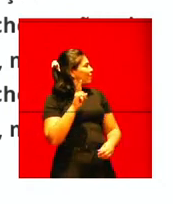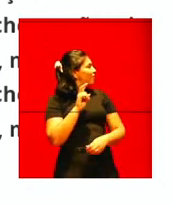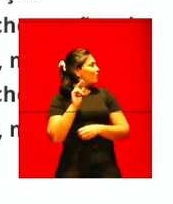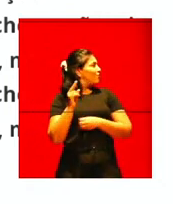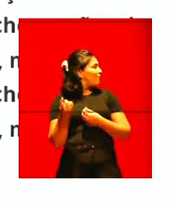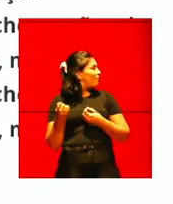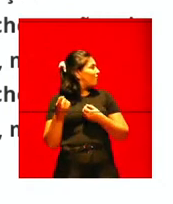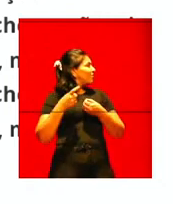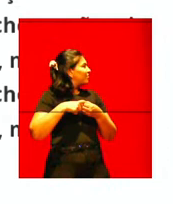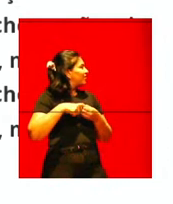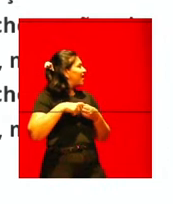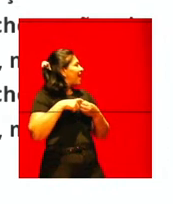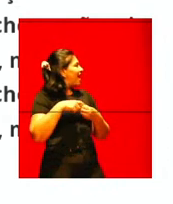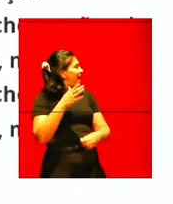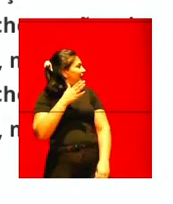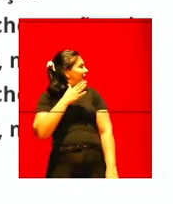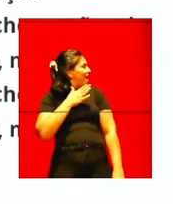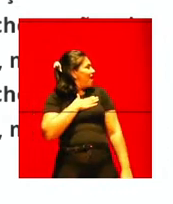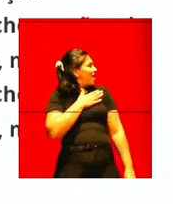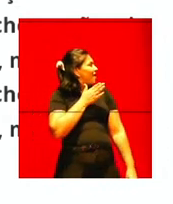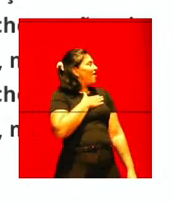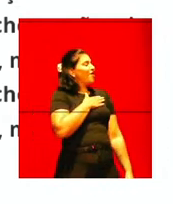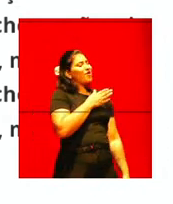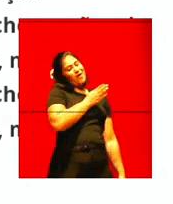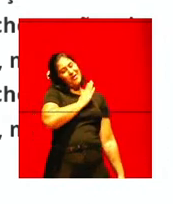viu, meu coração.